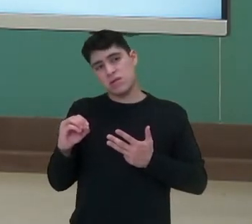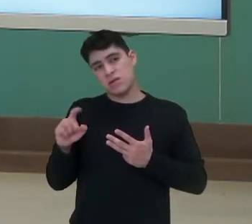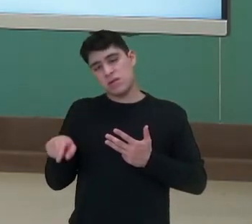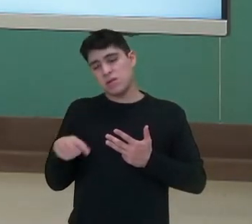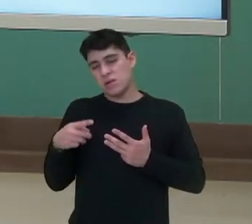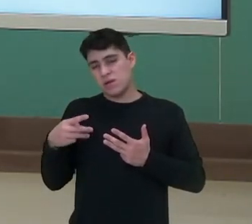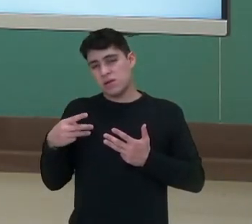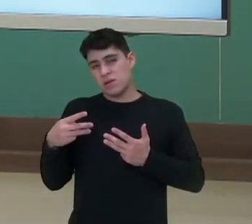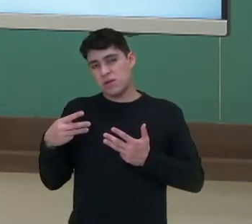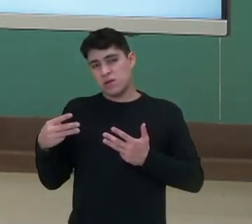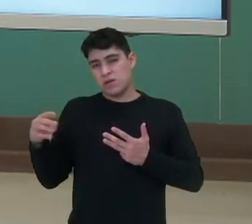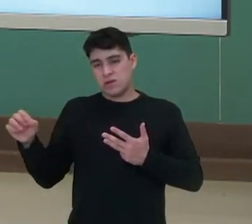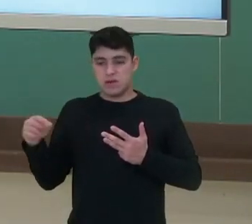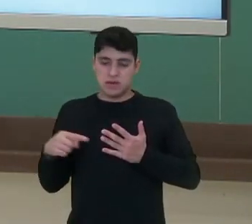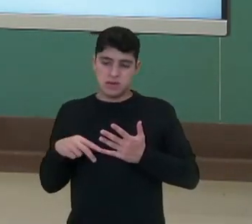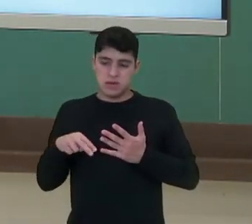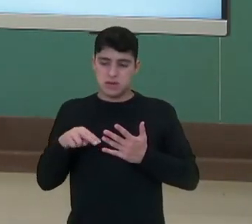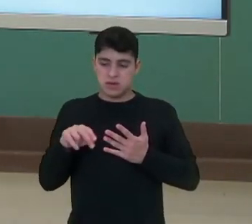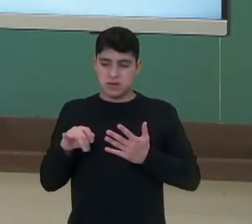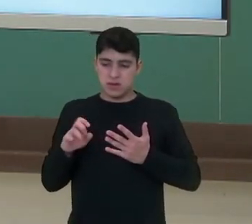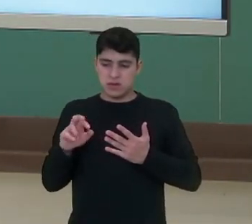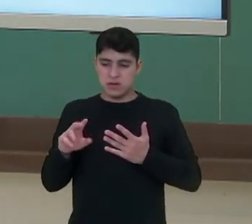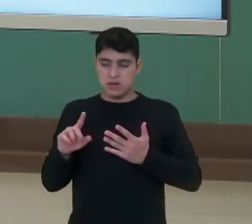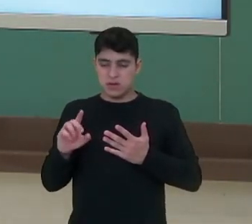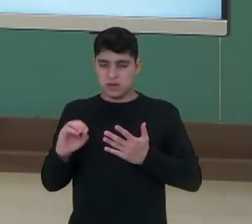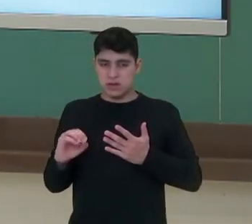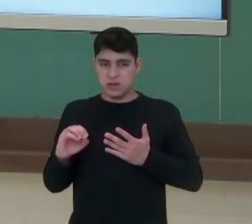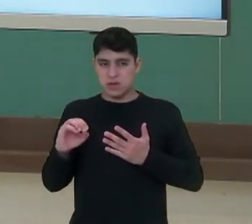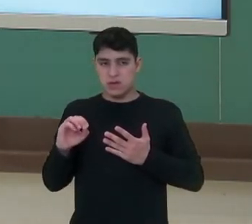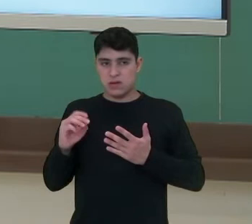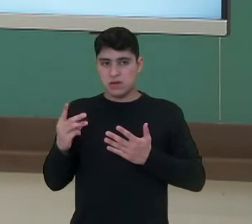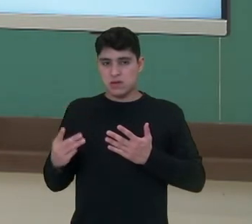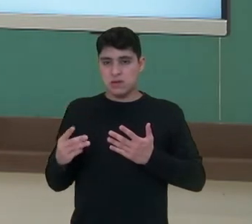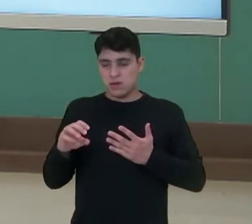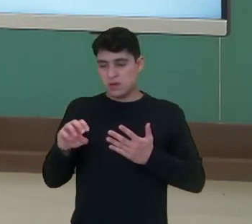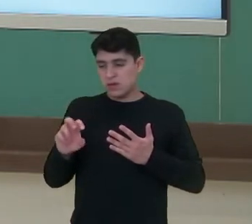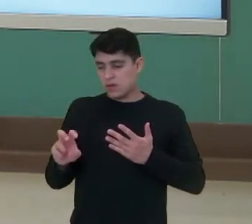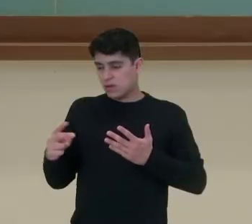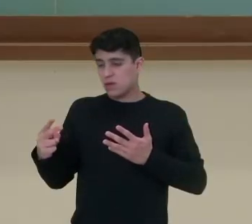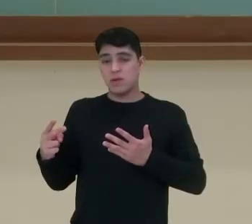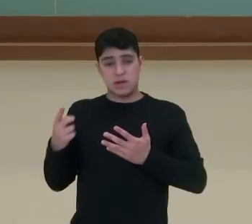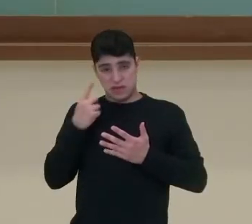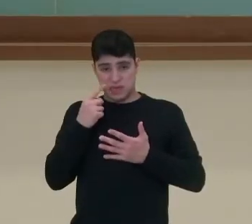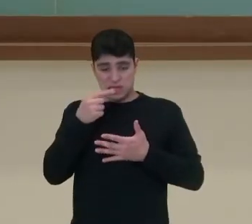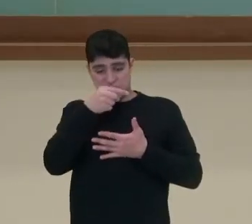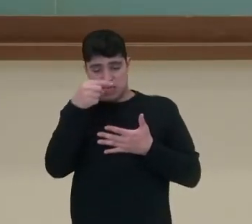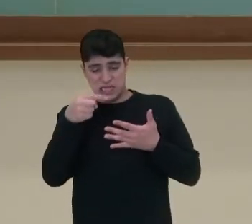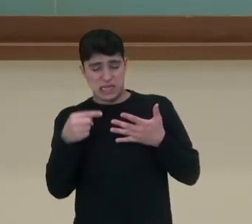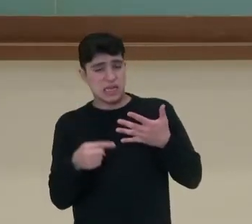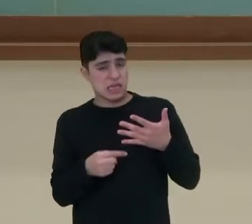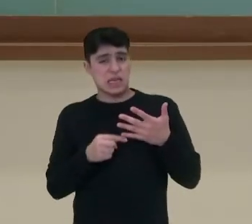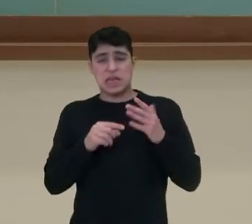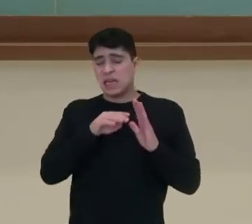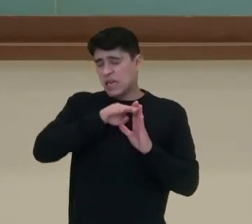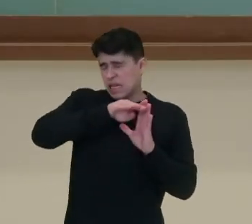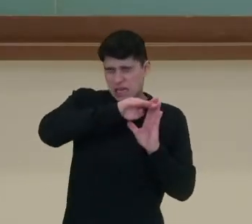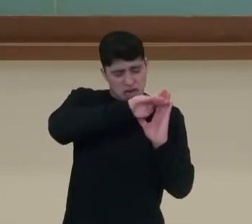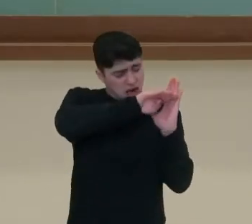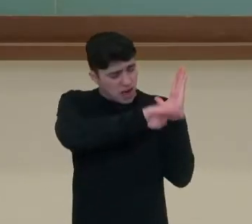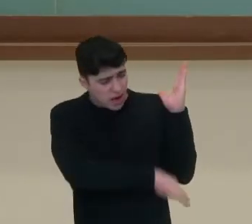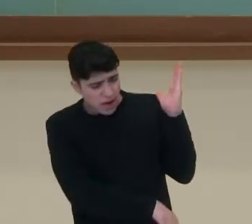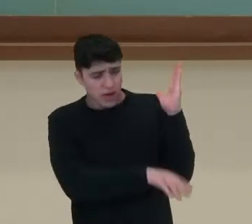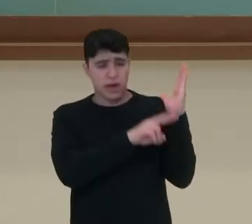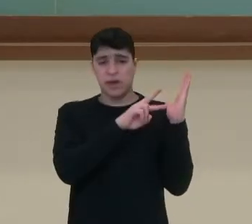0,353 e o Níger com 0,352. Então, repare que são índices muito baixos, né? As pessoas não têm